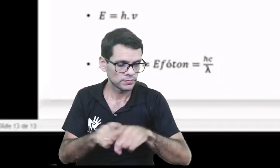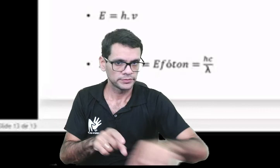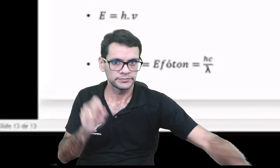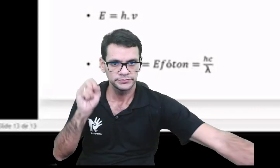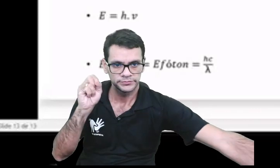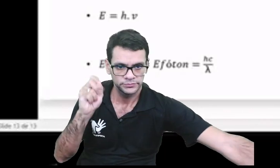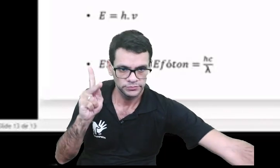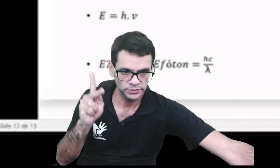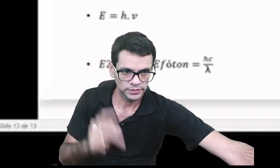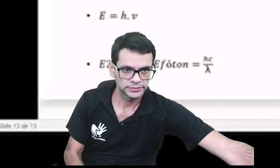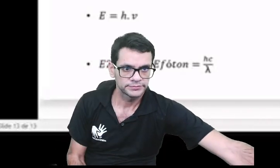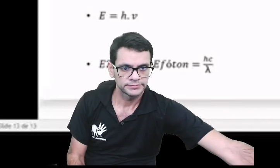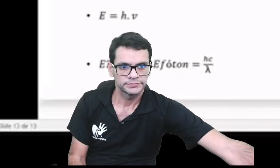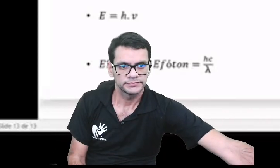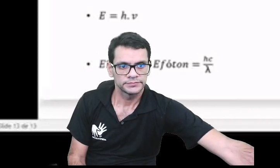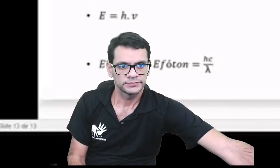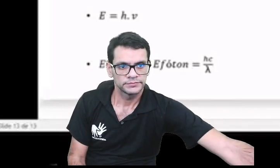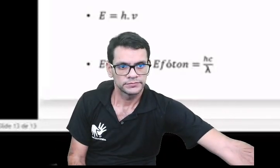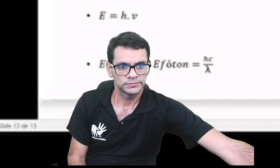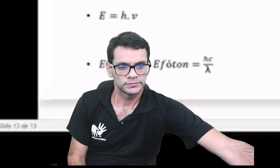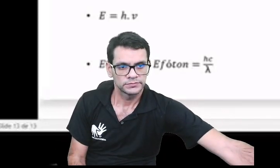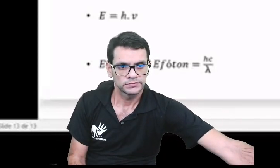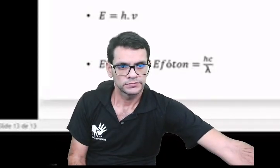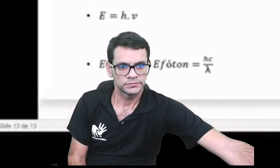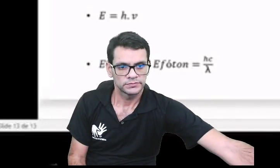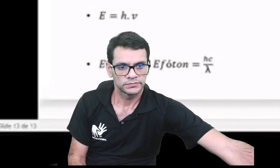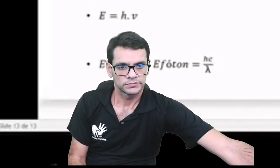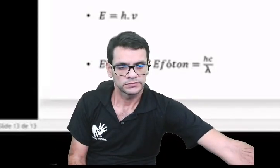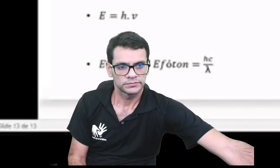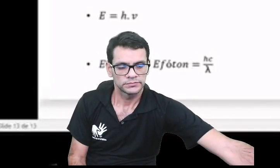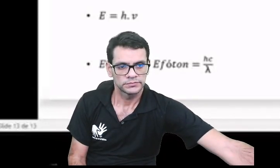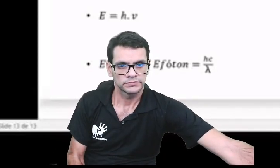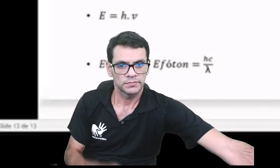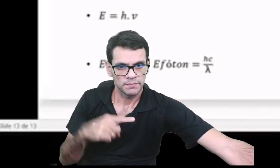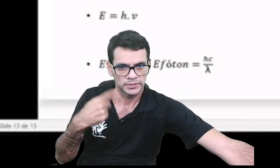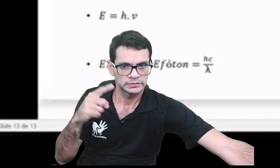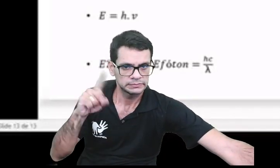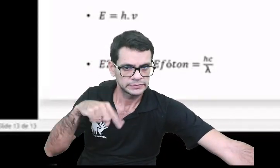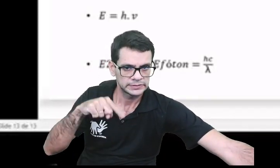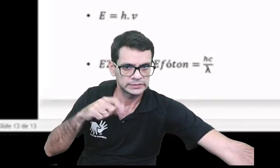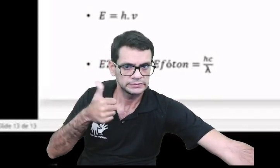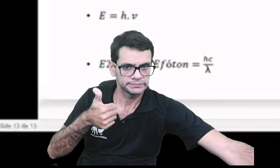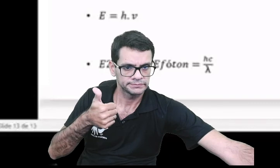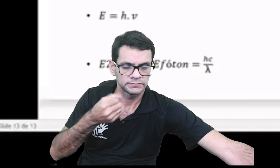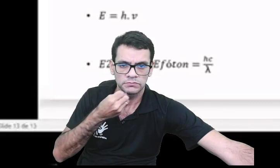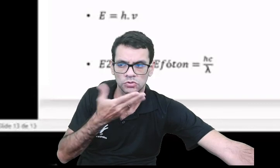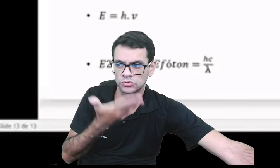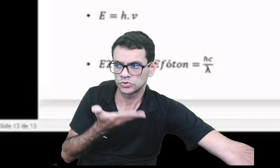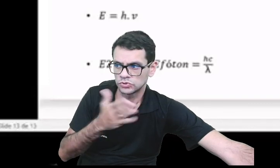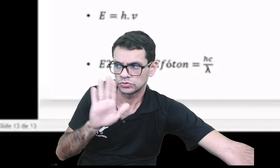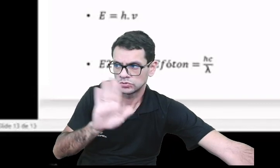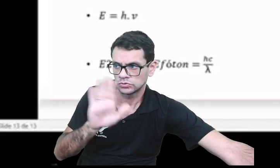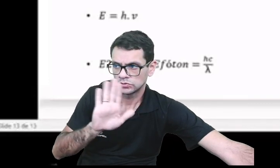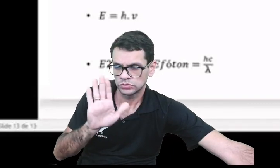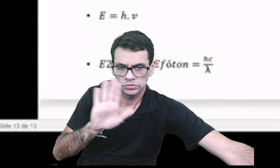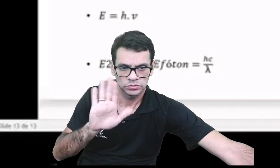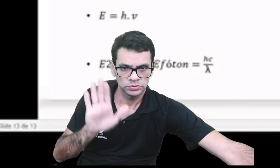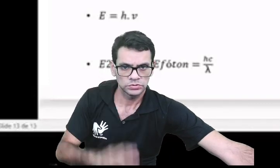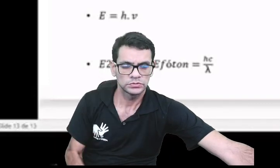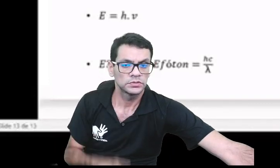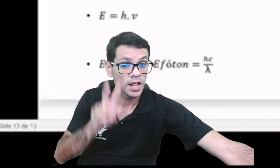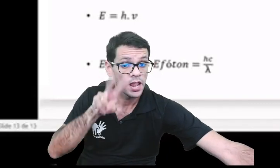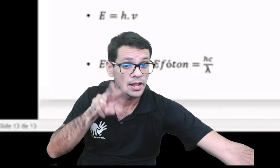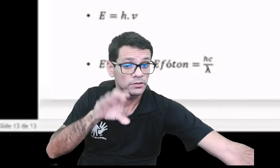tá? Eu já vou mandar na sequência para vocês mais material. Bons estudos, façam a leitura